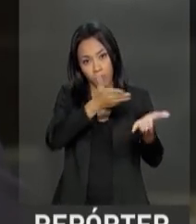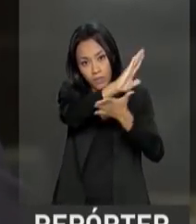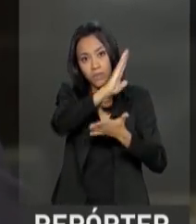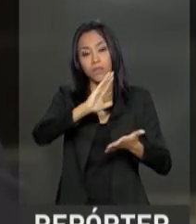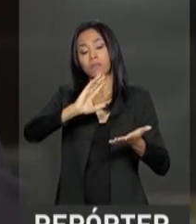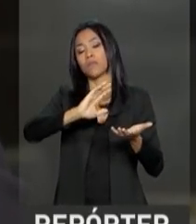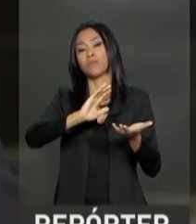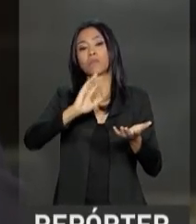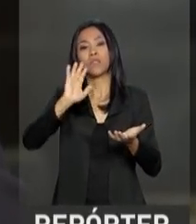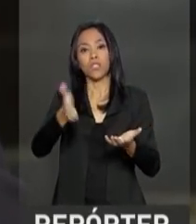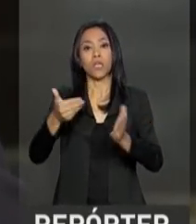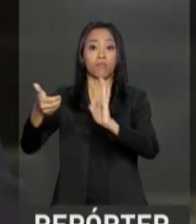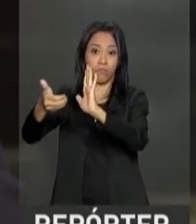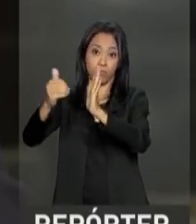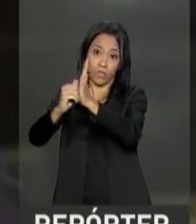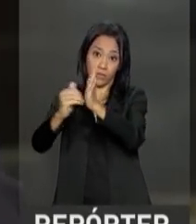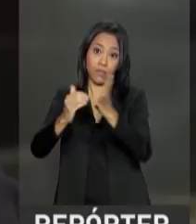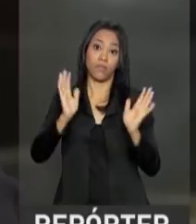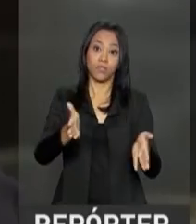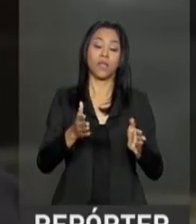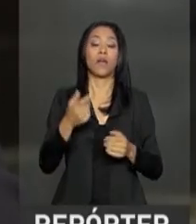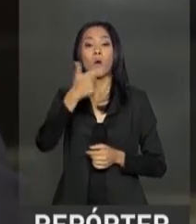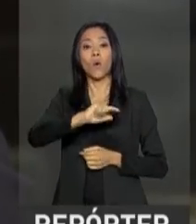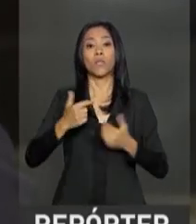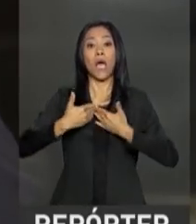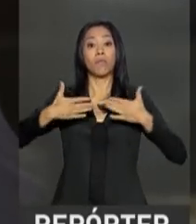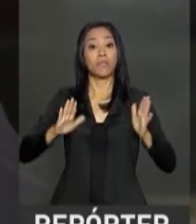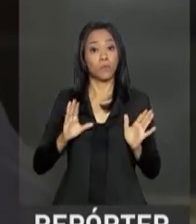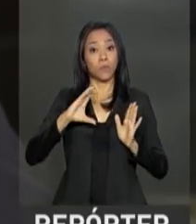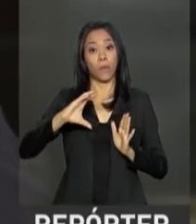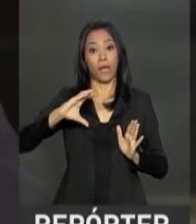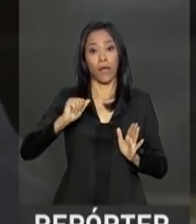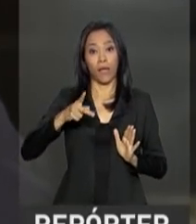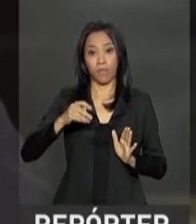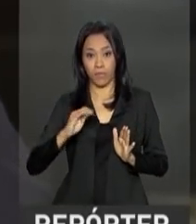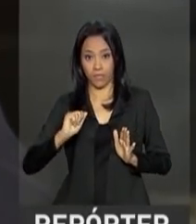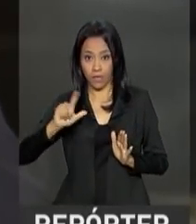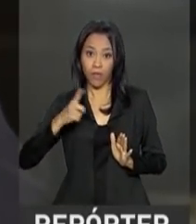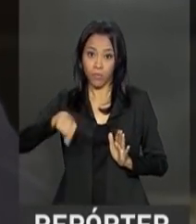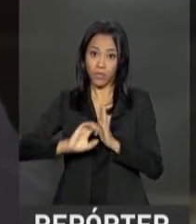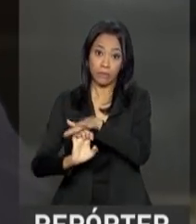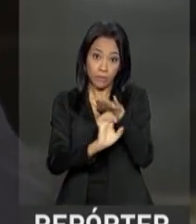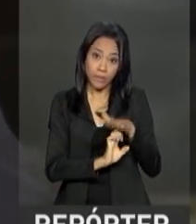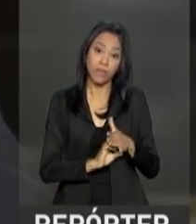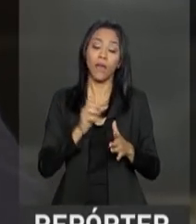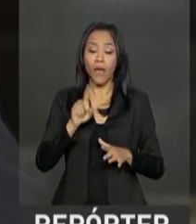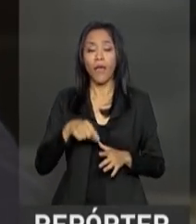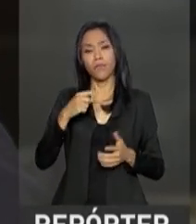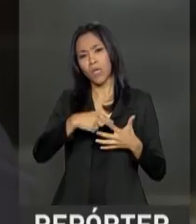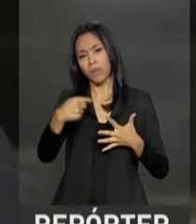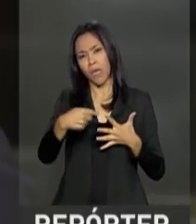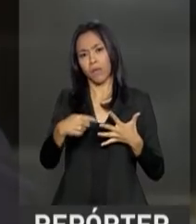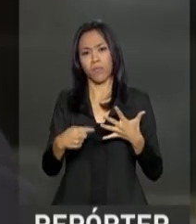passou na câmara melhor dizendo essa da abertura do capital das aéreas são todas essas medidas além das melhorias feitas